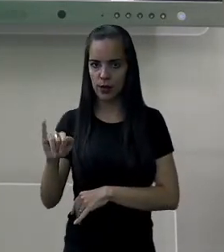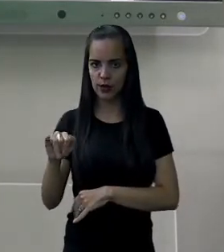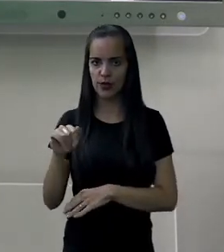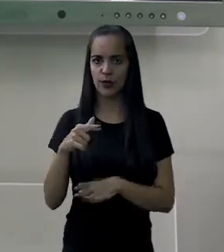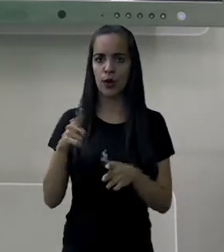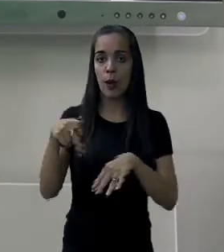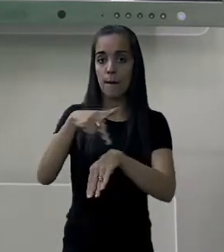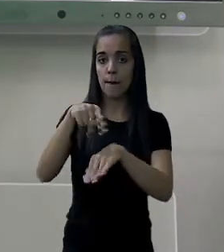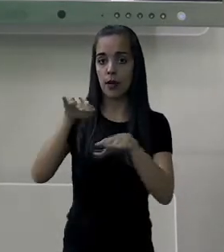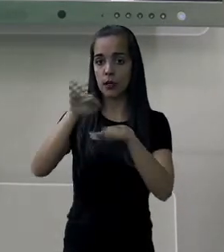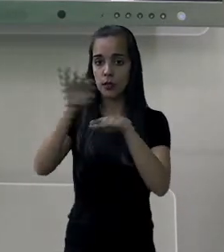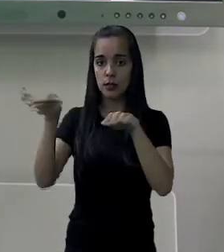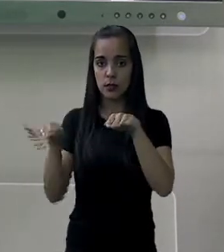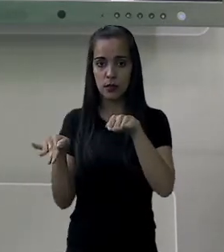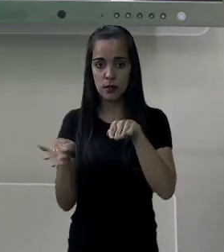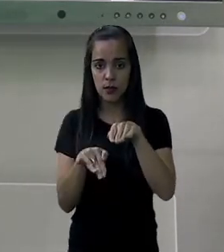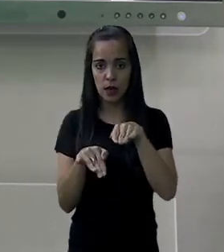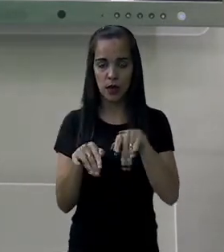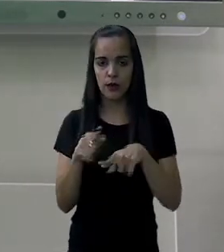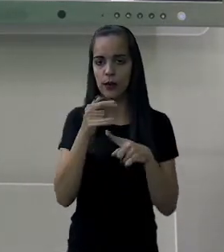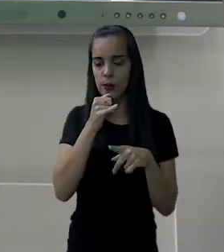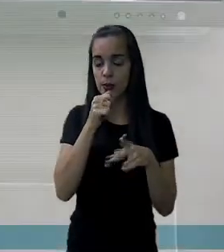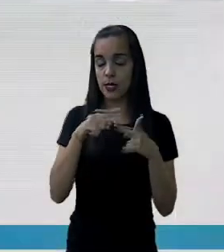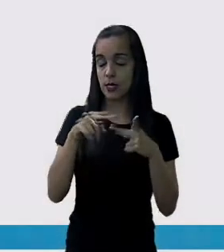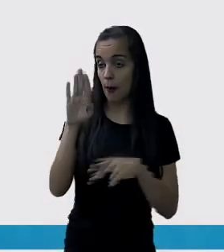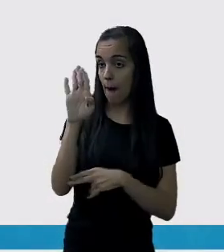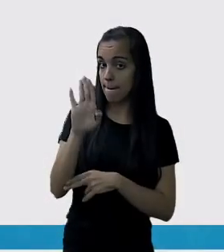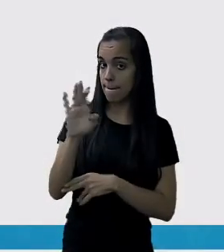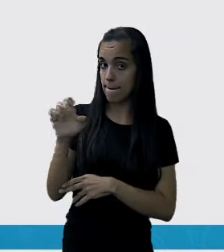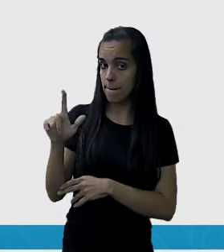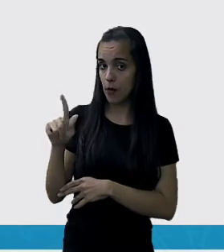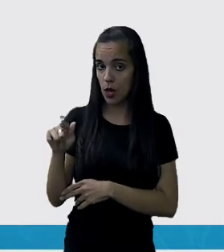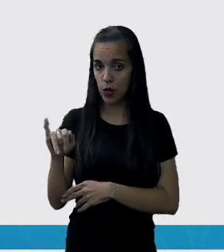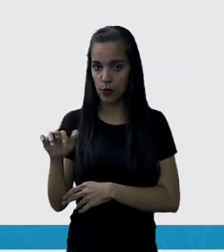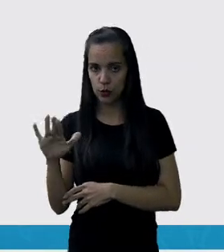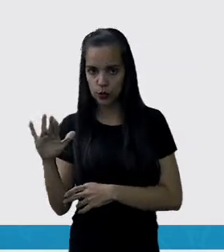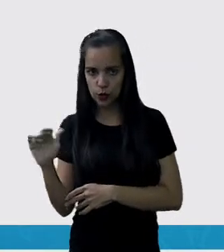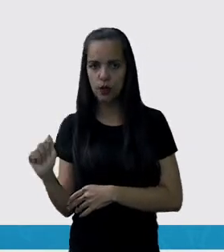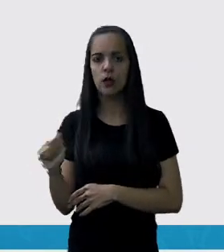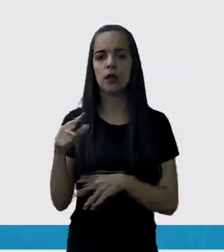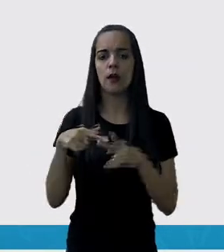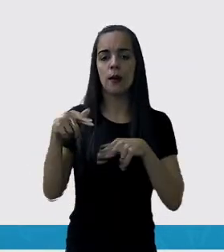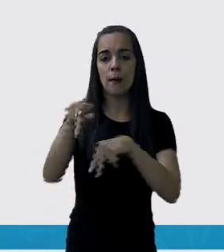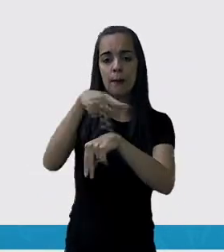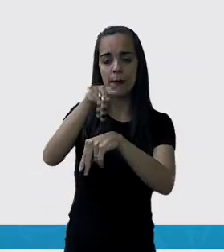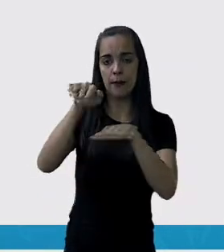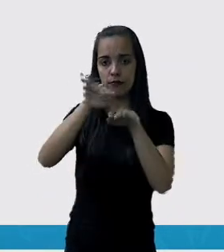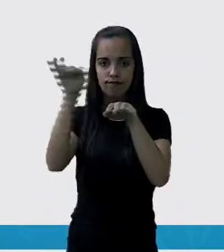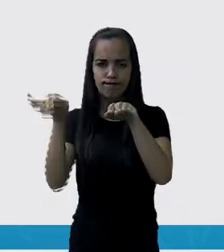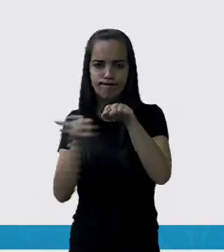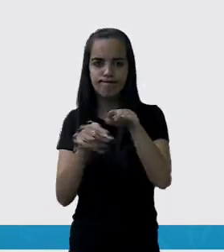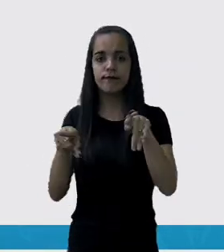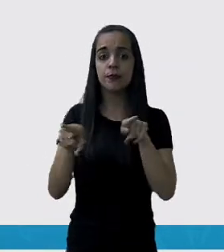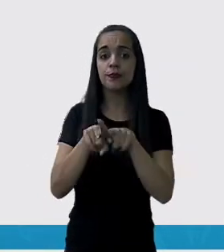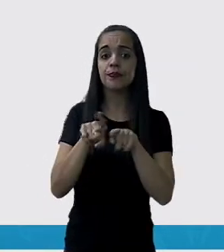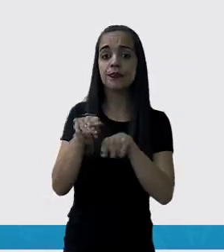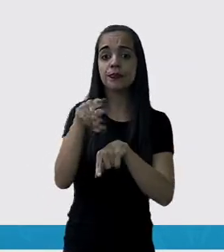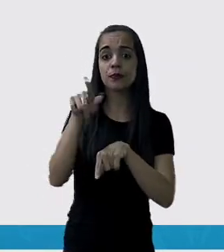Baixos, vamos colocar assim, que é Bélgica, os Países Baixos e